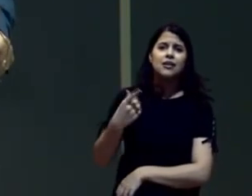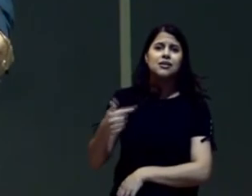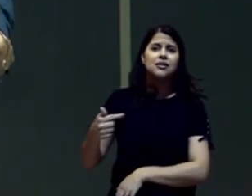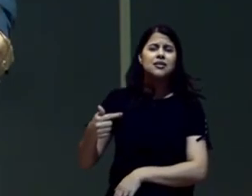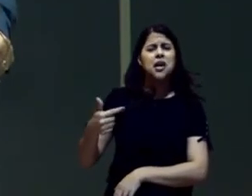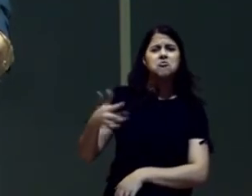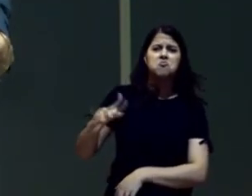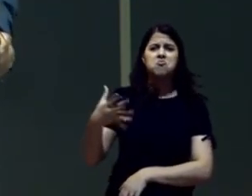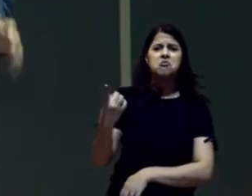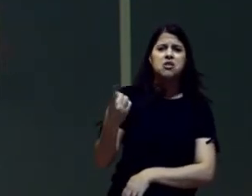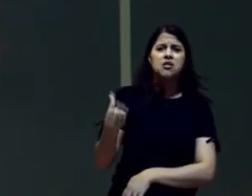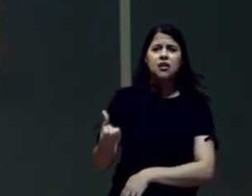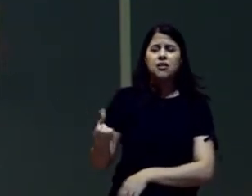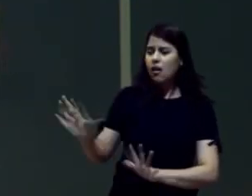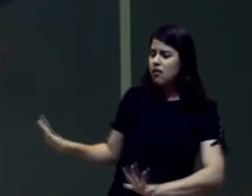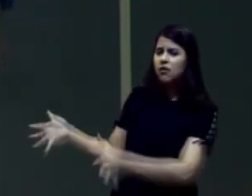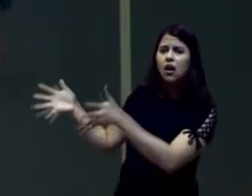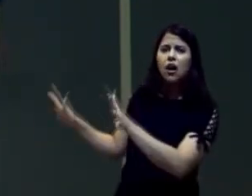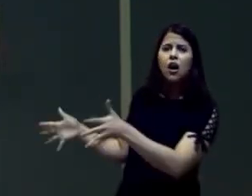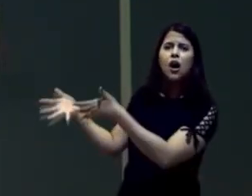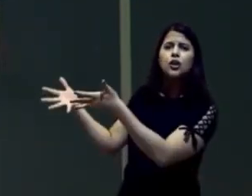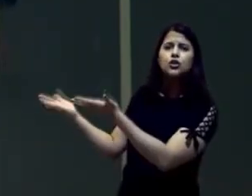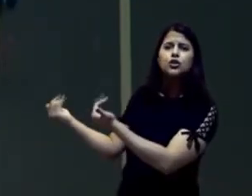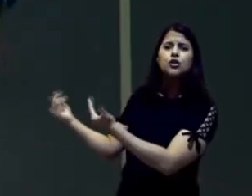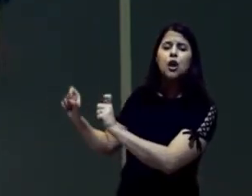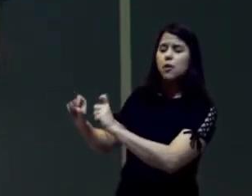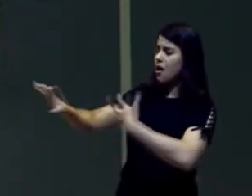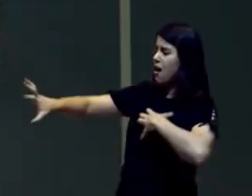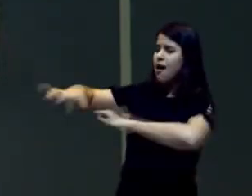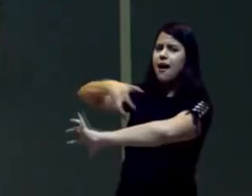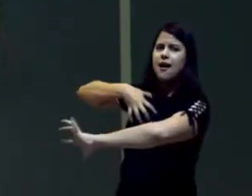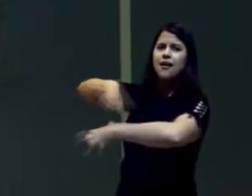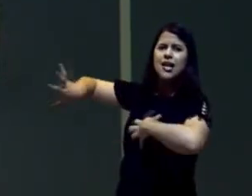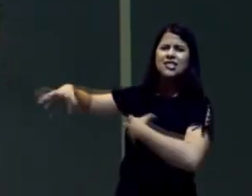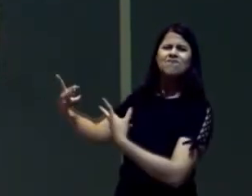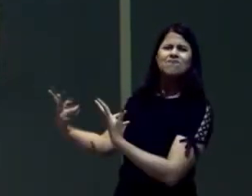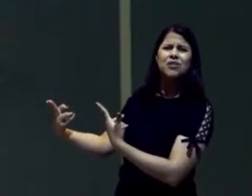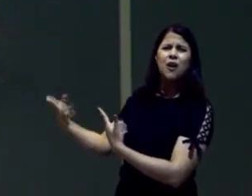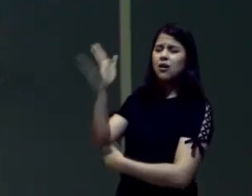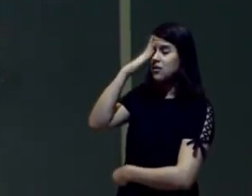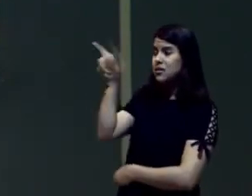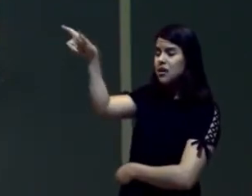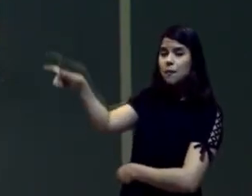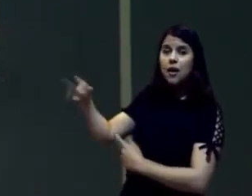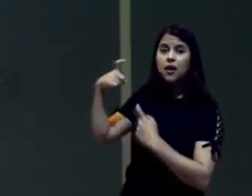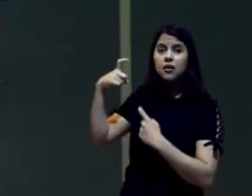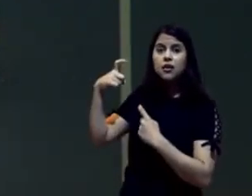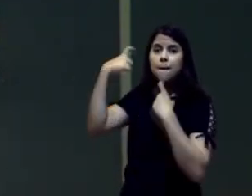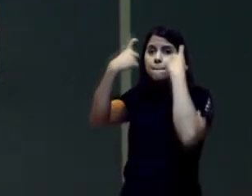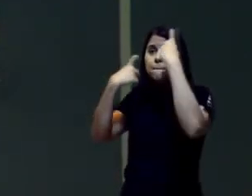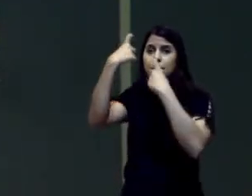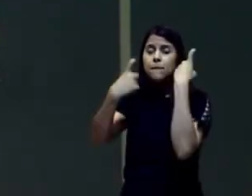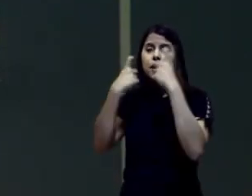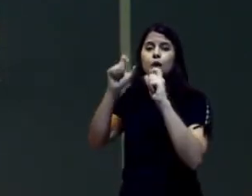Ele está investindo num jovem que tinha a mesma alma, o mesmo sentimento. Ele sabia que Timóteo honraria